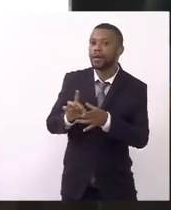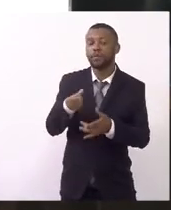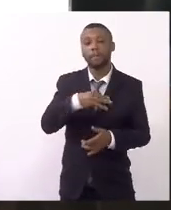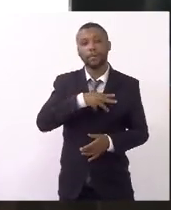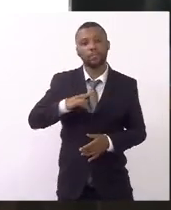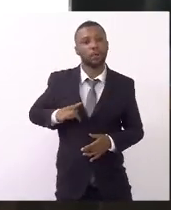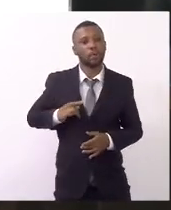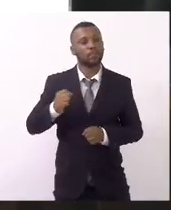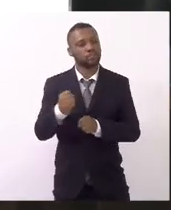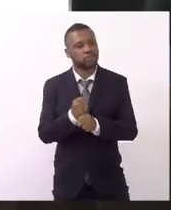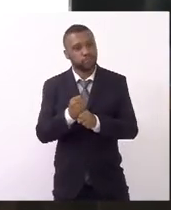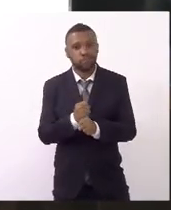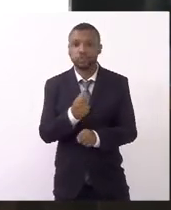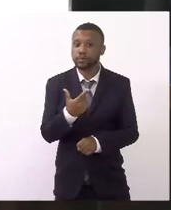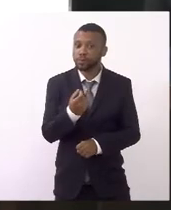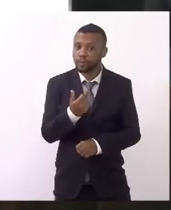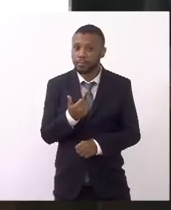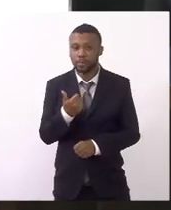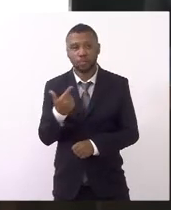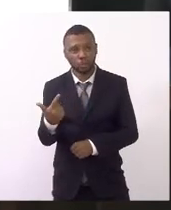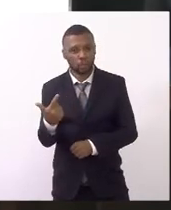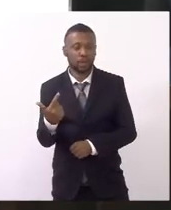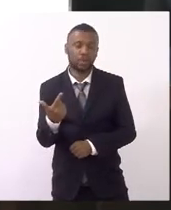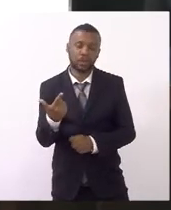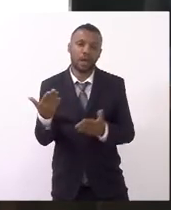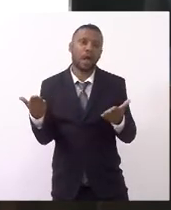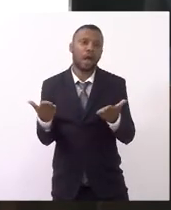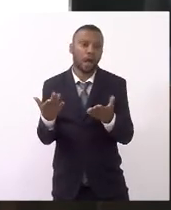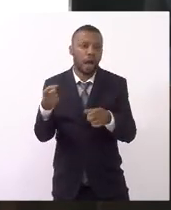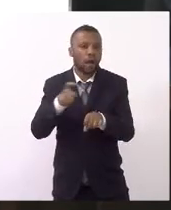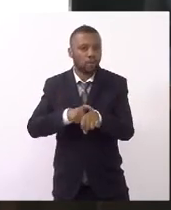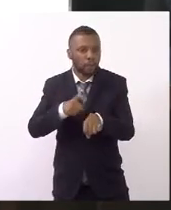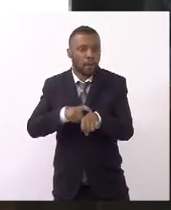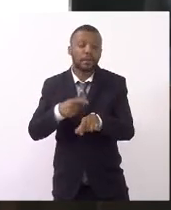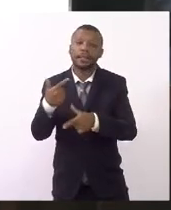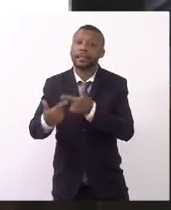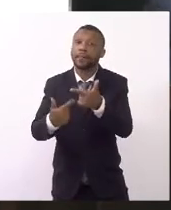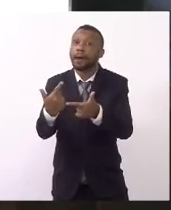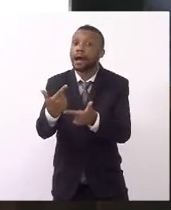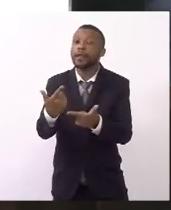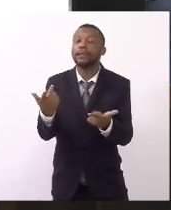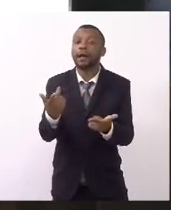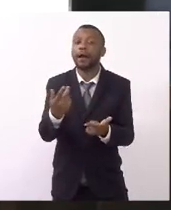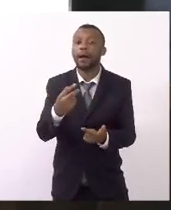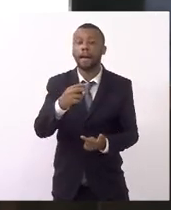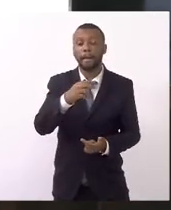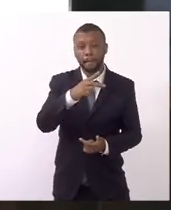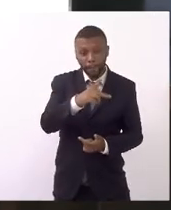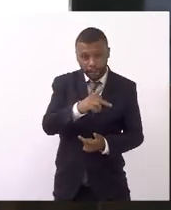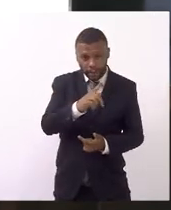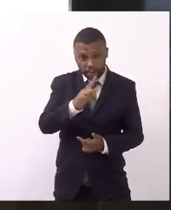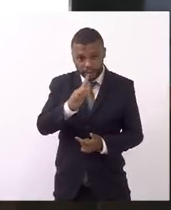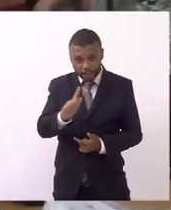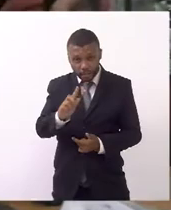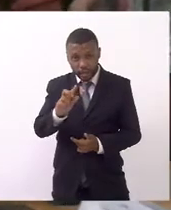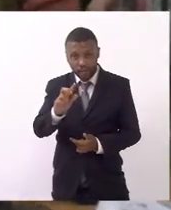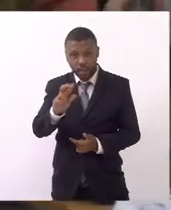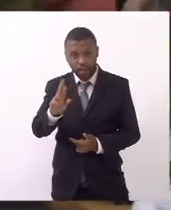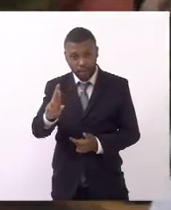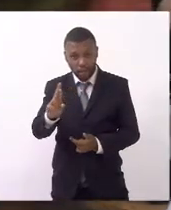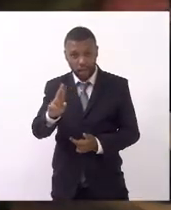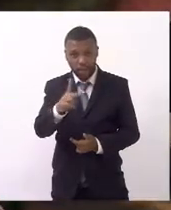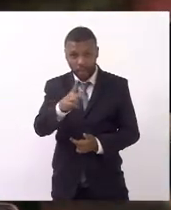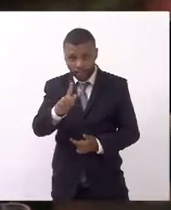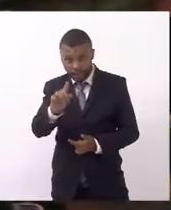desde 2012 atualmente atua na Procuradoria da República no Rio de